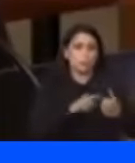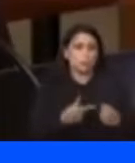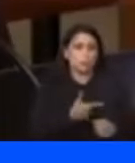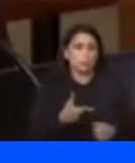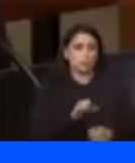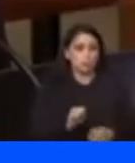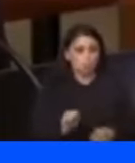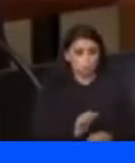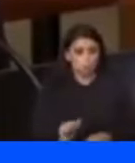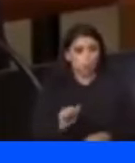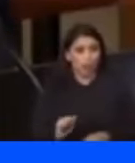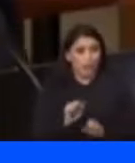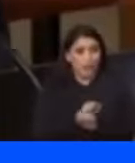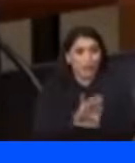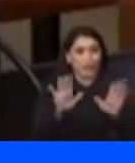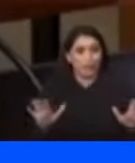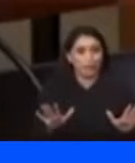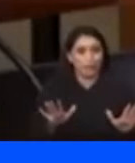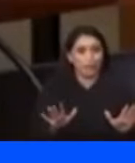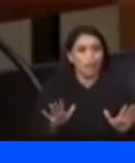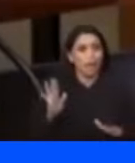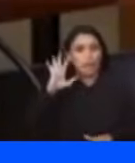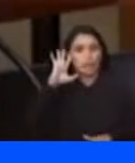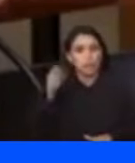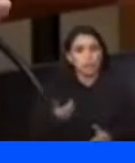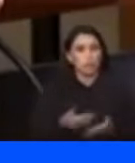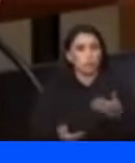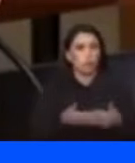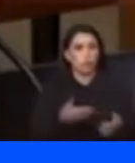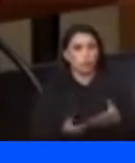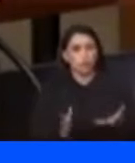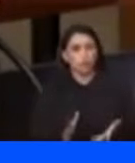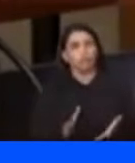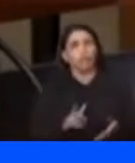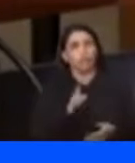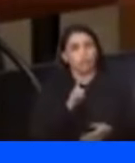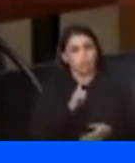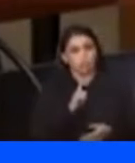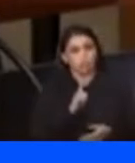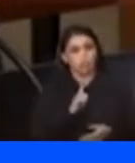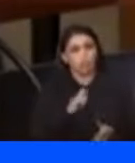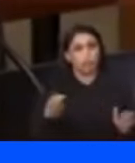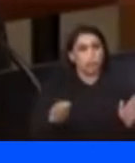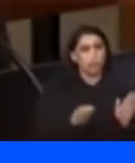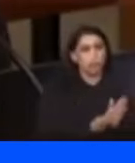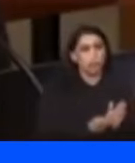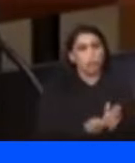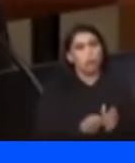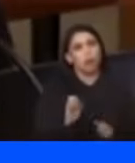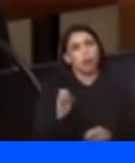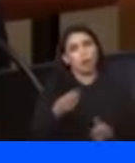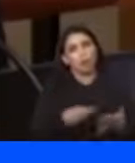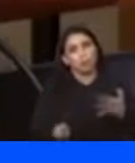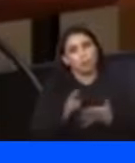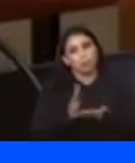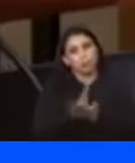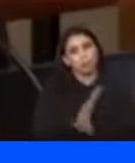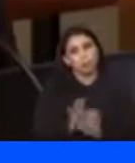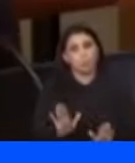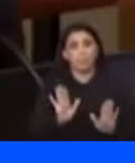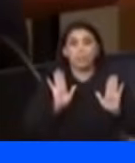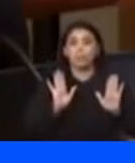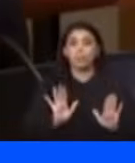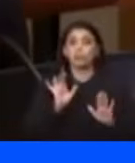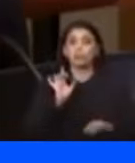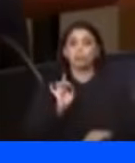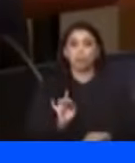da posição que o plenário tomar, se é até o oferecimento da denúncia ou até o trânsito em julgado, pouco importa pelo seguinte: só